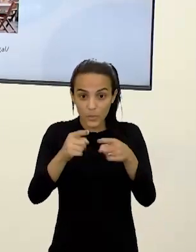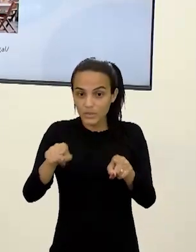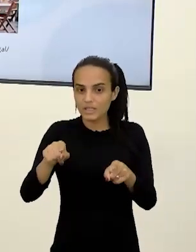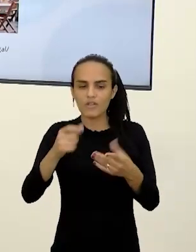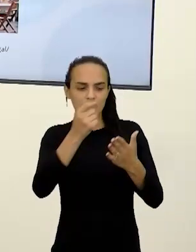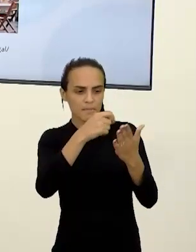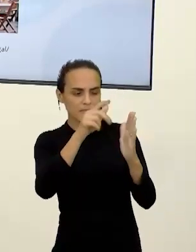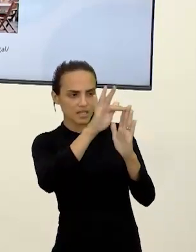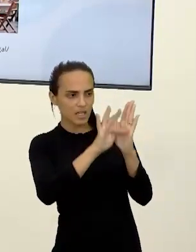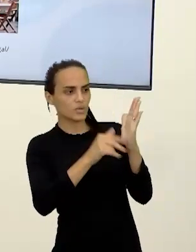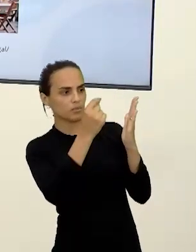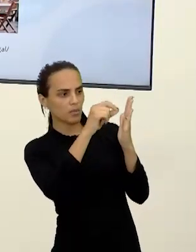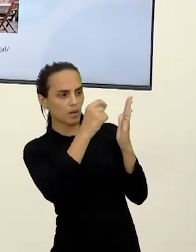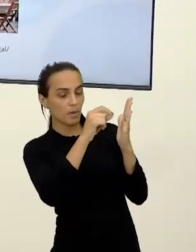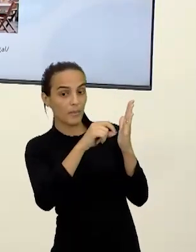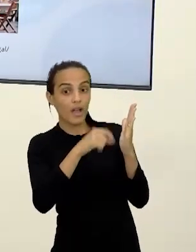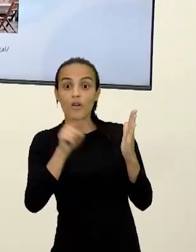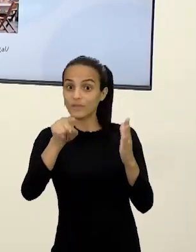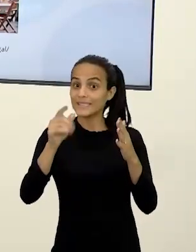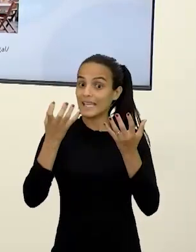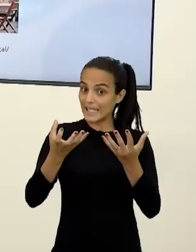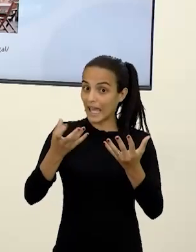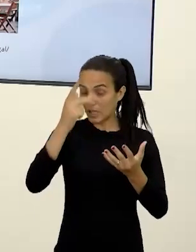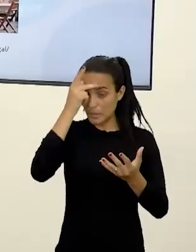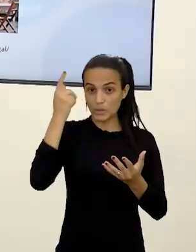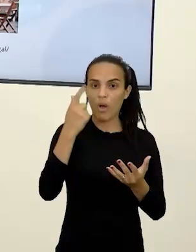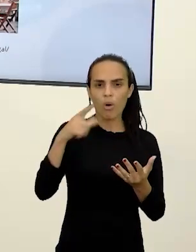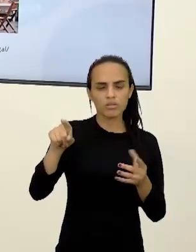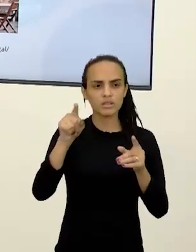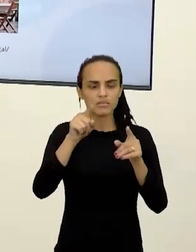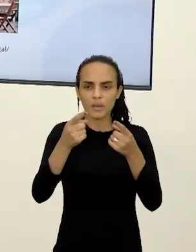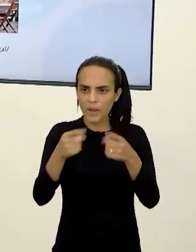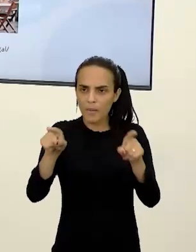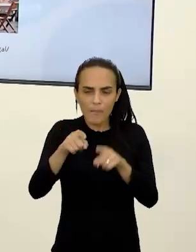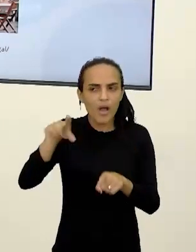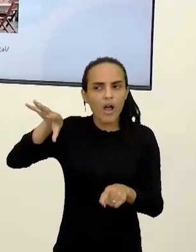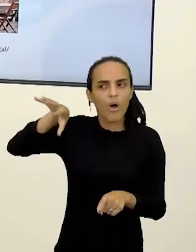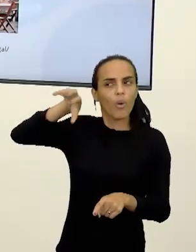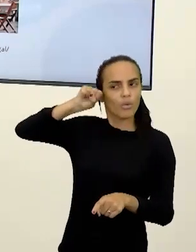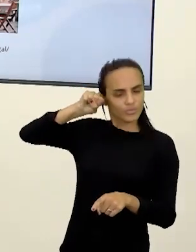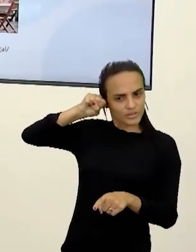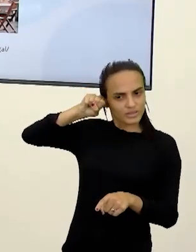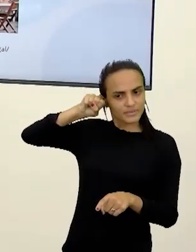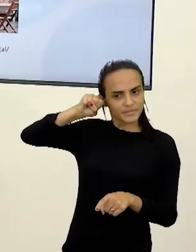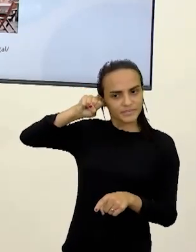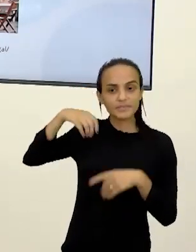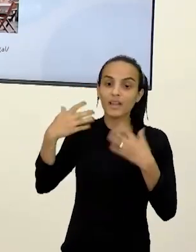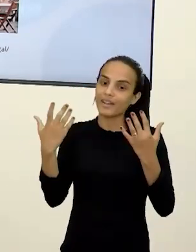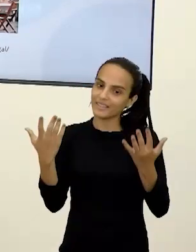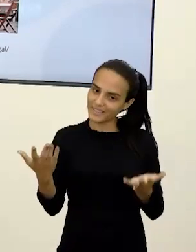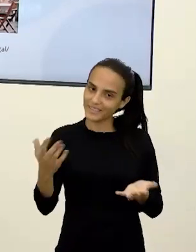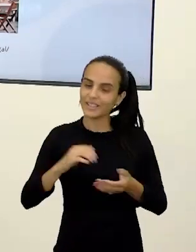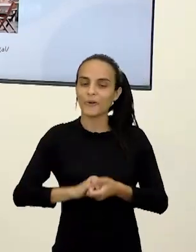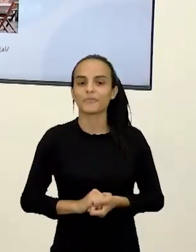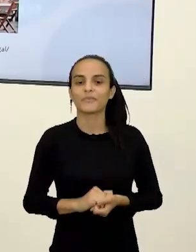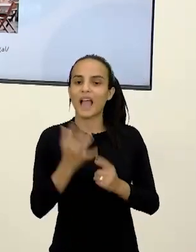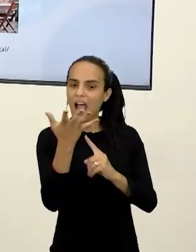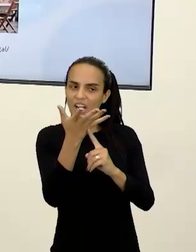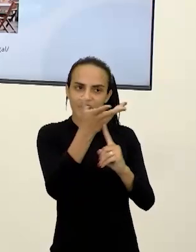aí, utilizem essas coisas. Então, a gente já sabe que quando você está falando de obra autoral, né, seja